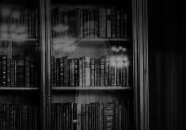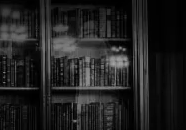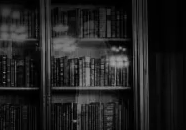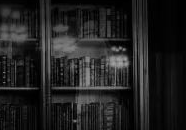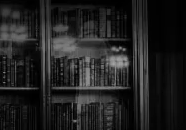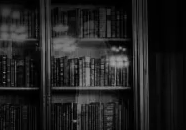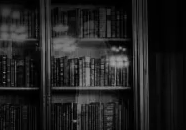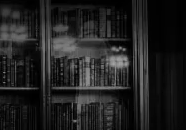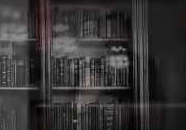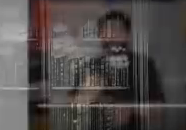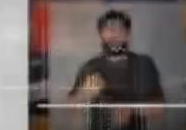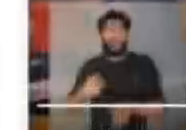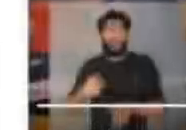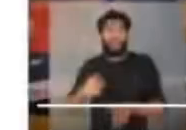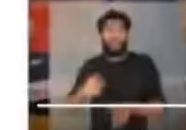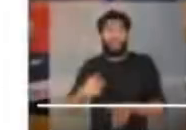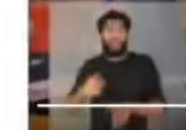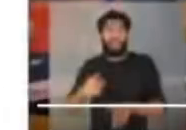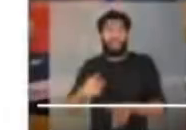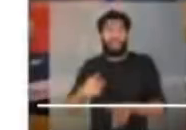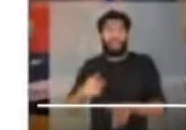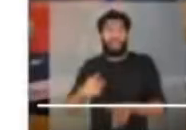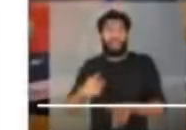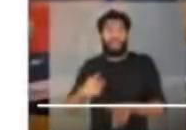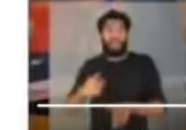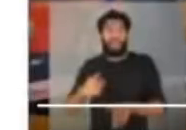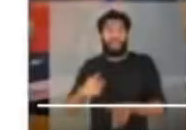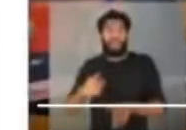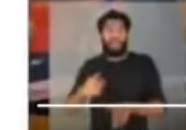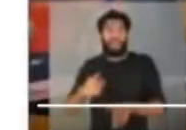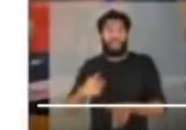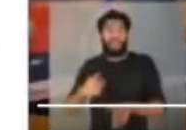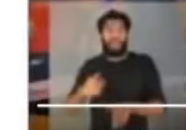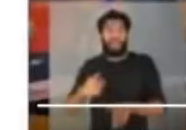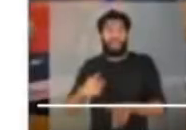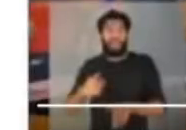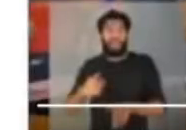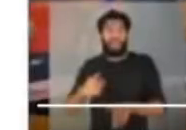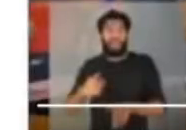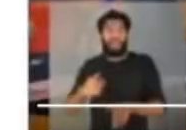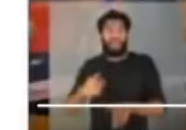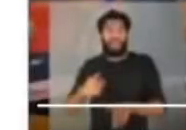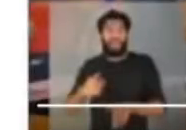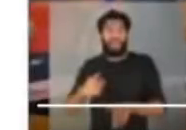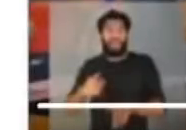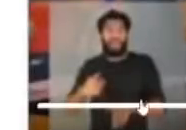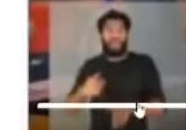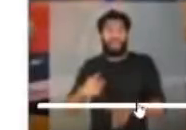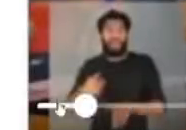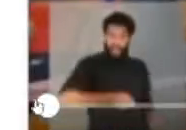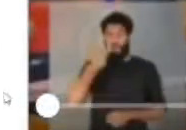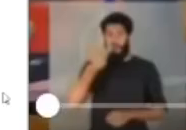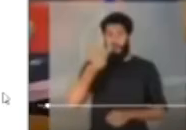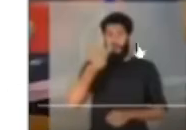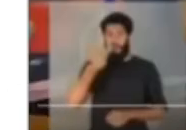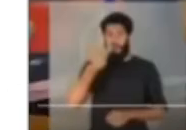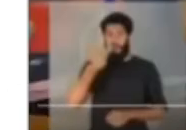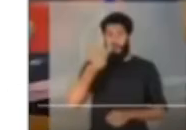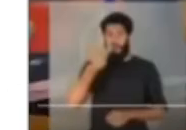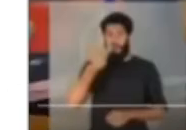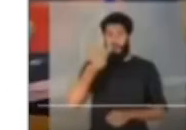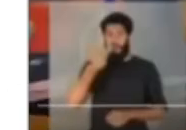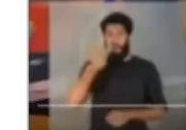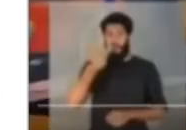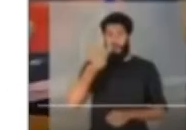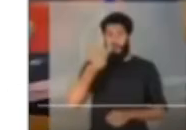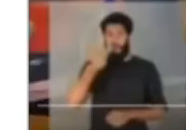do Jorginho Melo, que já meteu logo o seguinte: Leviano é o senhor que foi caçado. O Witzel tentou cantar de galo mais